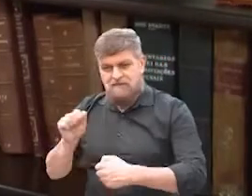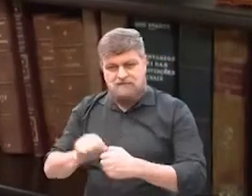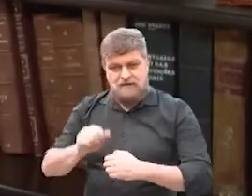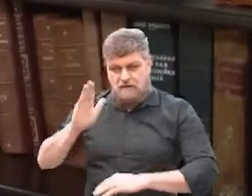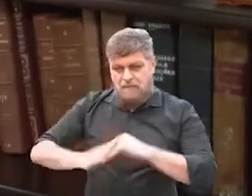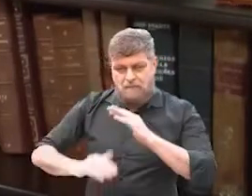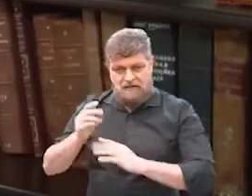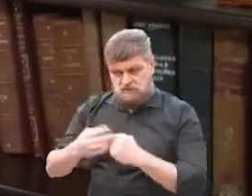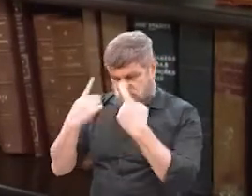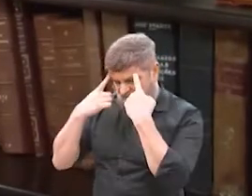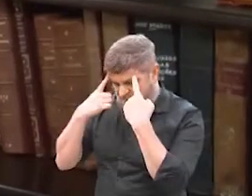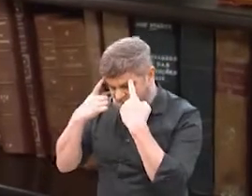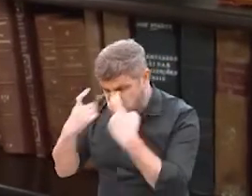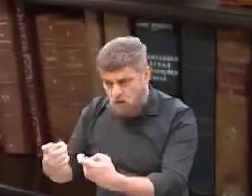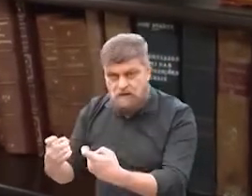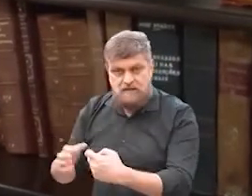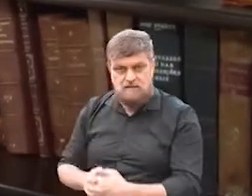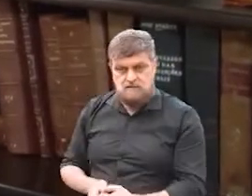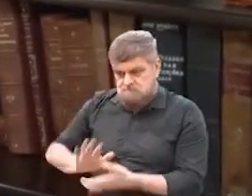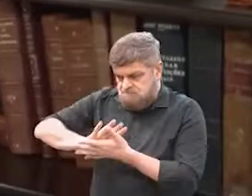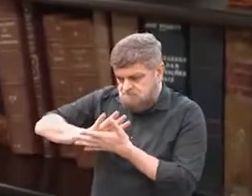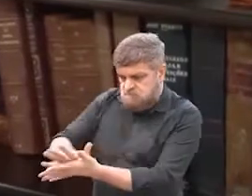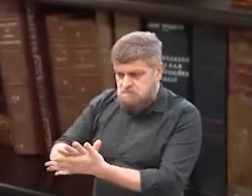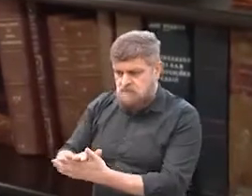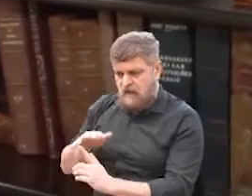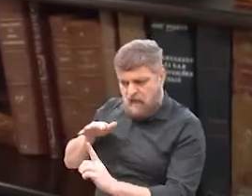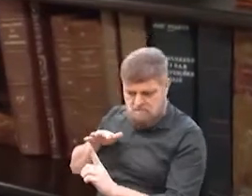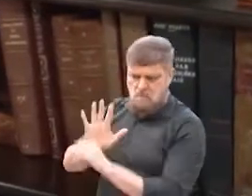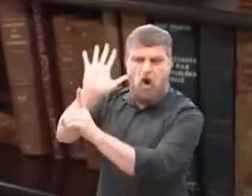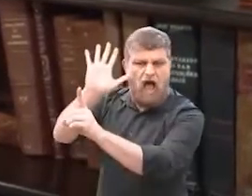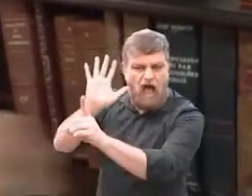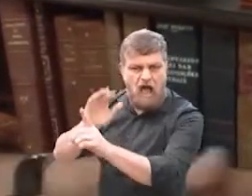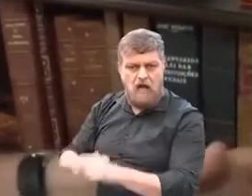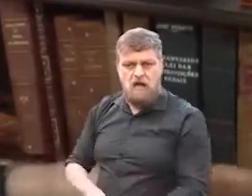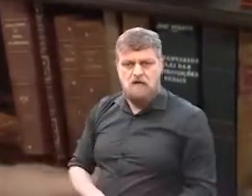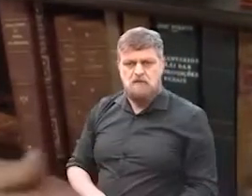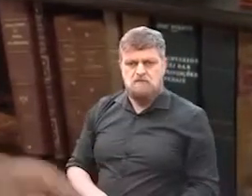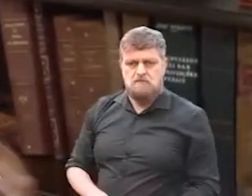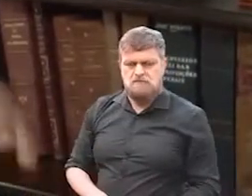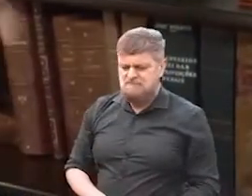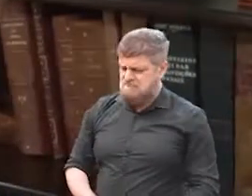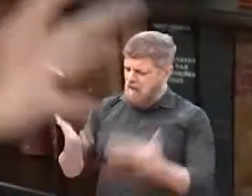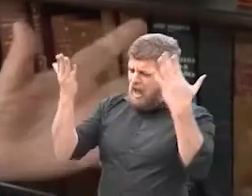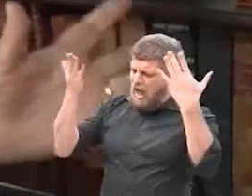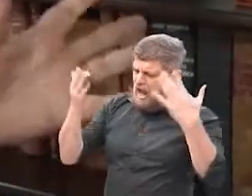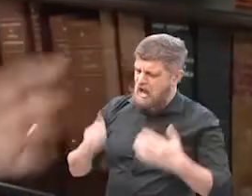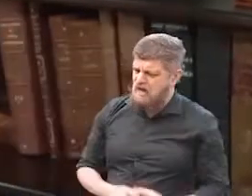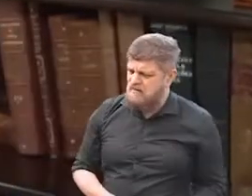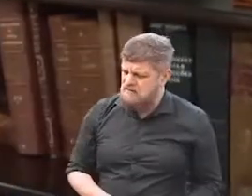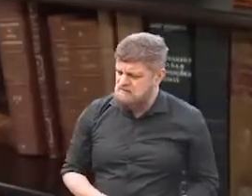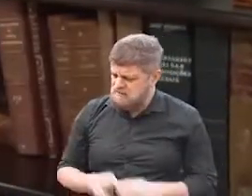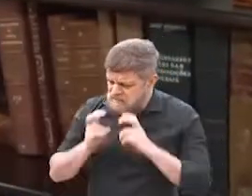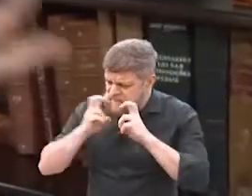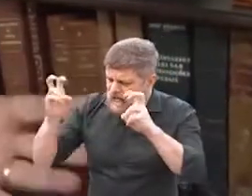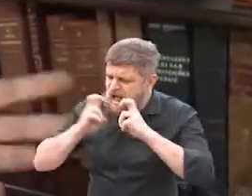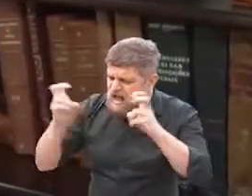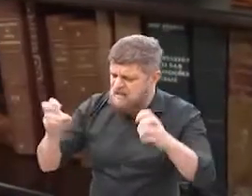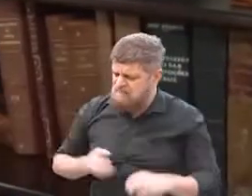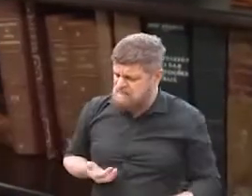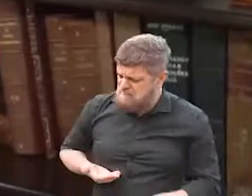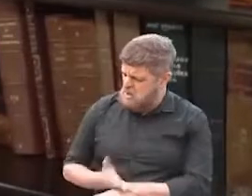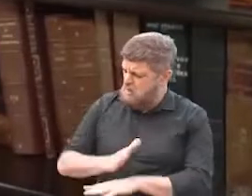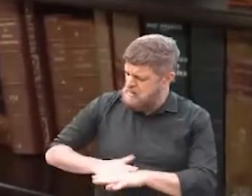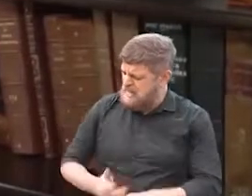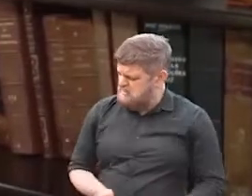lá, comete um ato de violência contra o idoso, um empurrão, ficou cheio do idoso, o idoso está